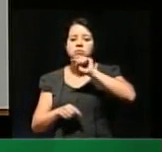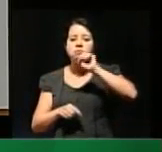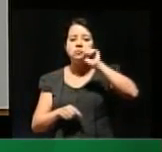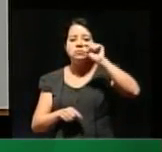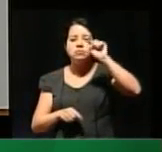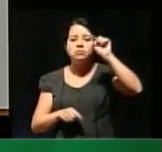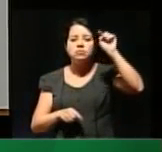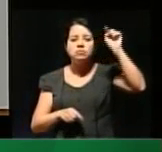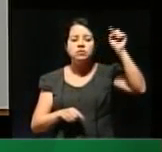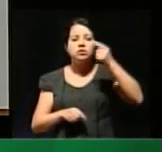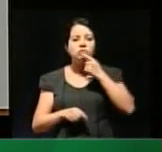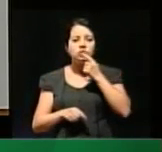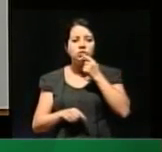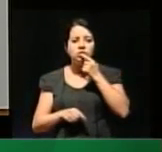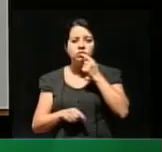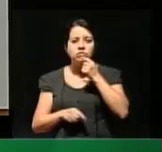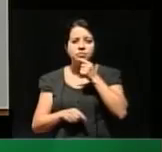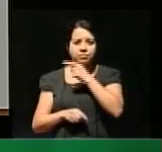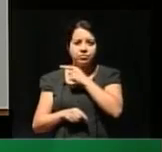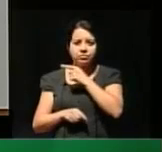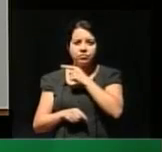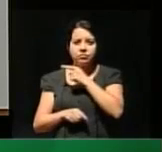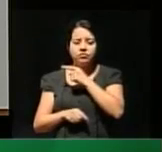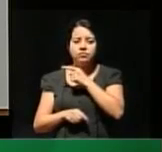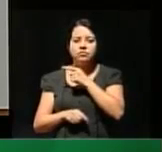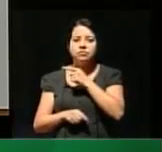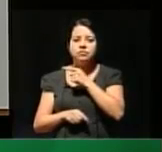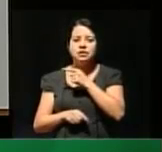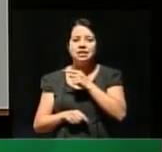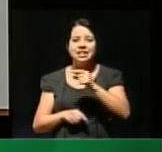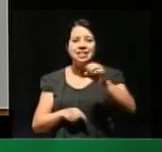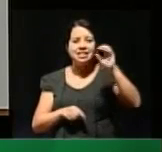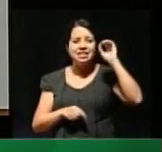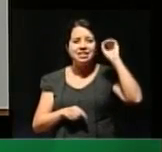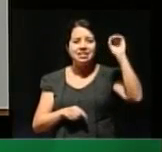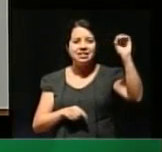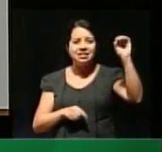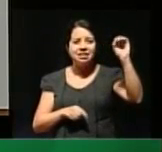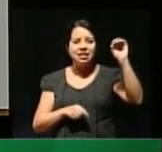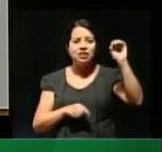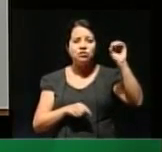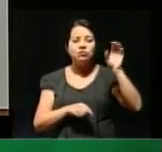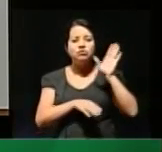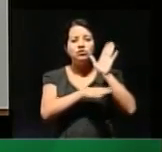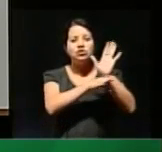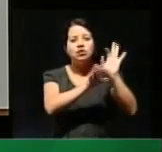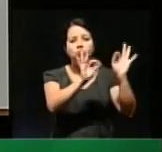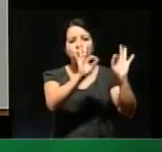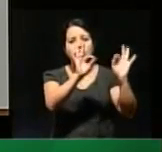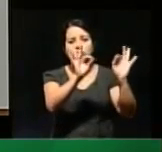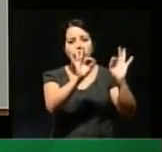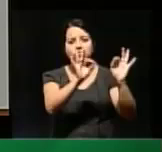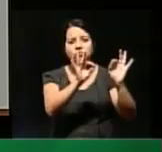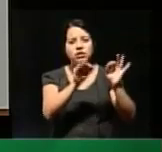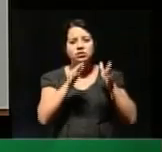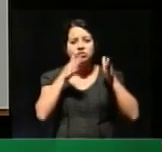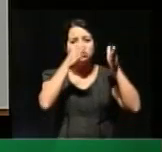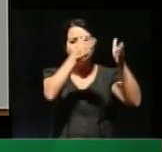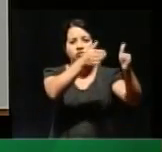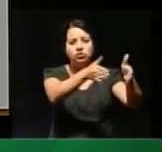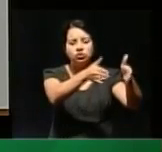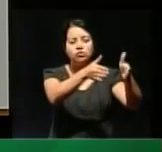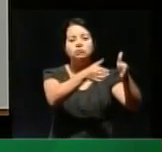assim, que está de pé, é se você tivesse zero cobertura de programas dirigidos, de